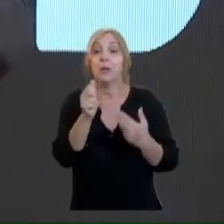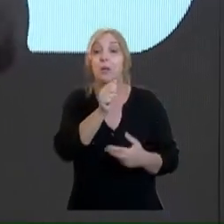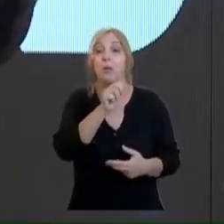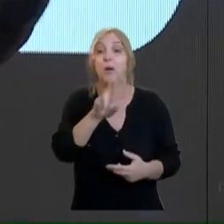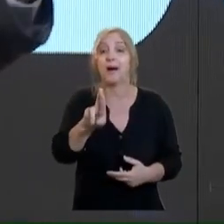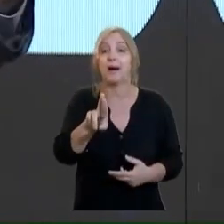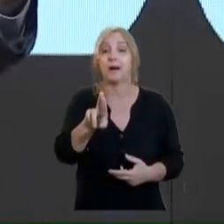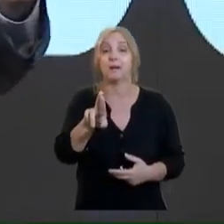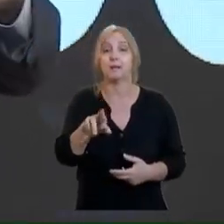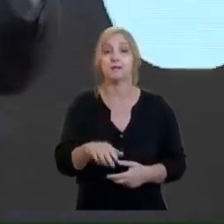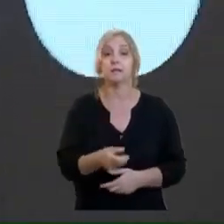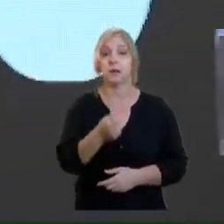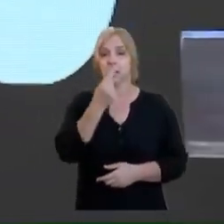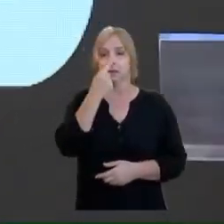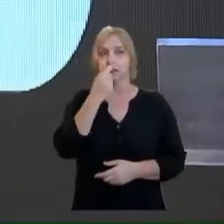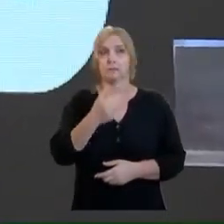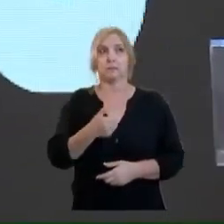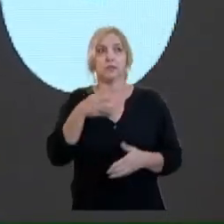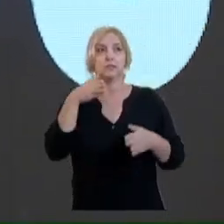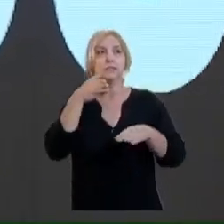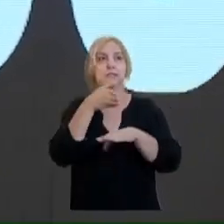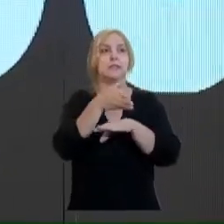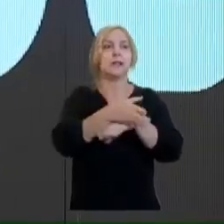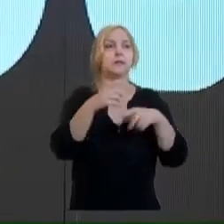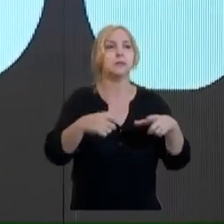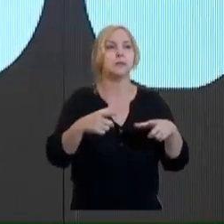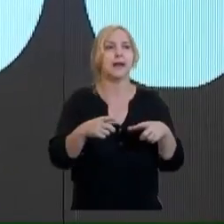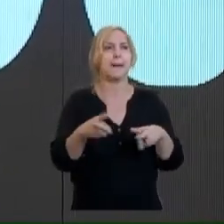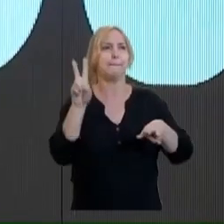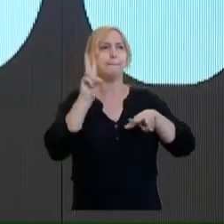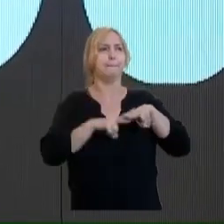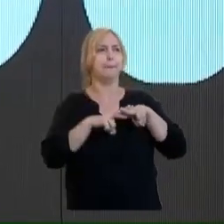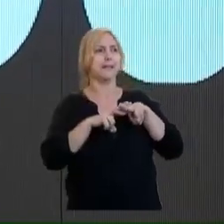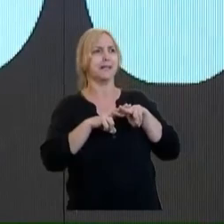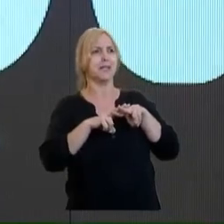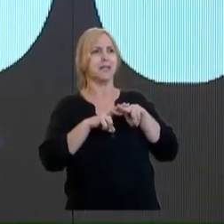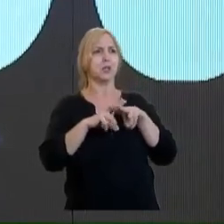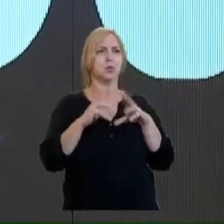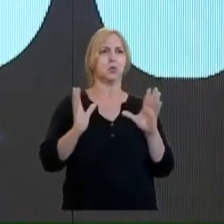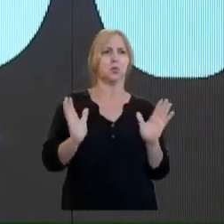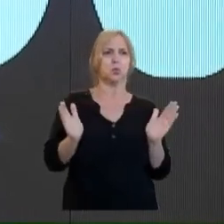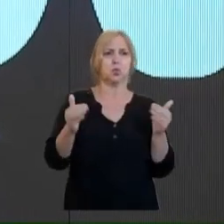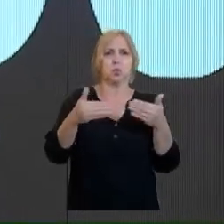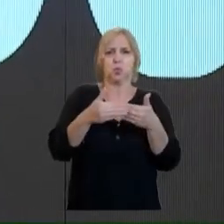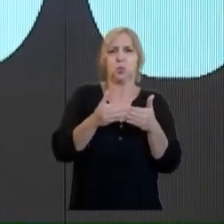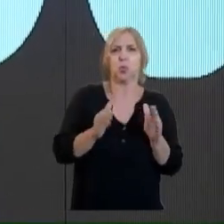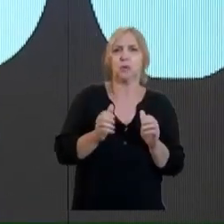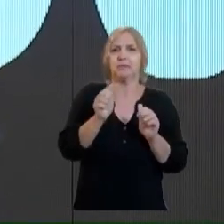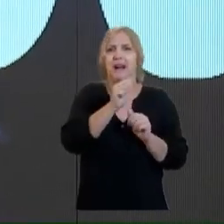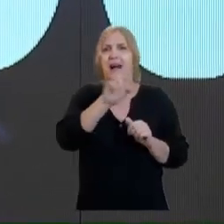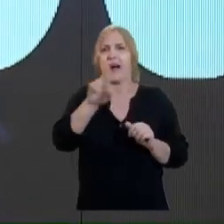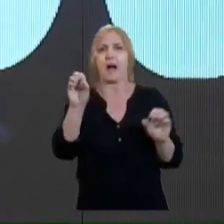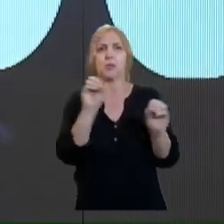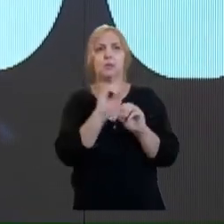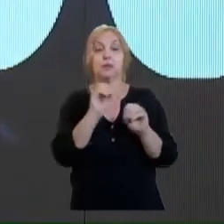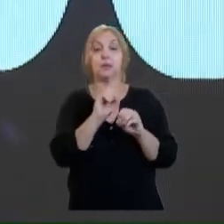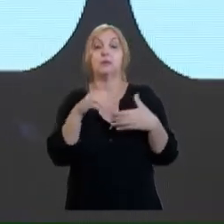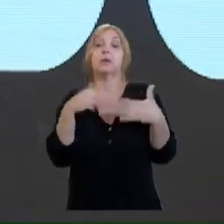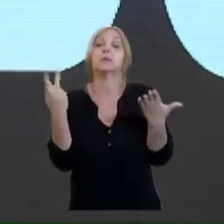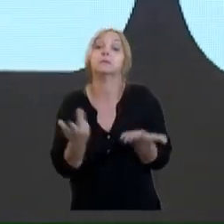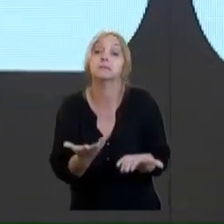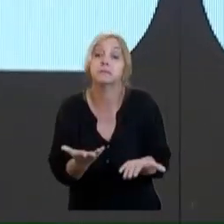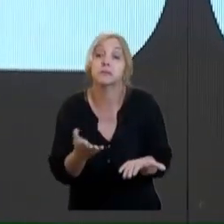Se você não respirar, ou chegar num lugar, ficar enclausurado dentro de uma cápsula que não entra ar nenhum algum, você vai